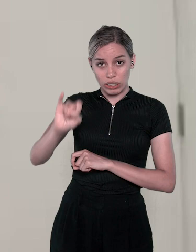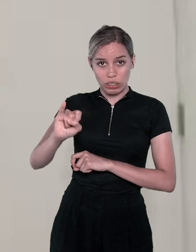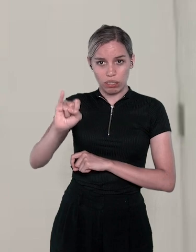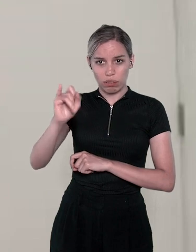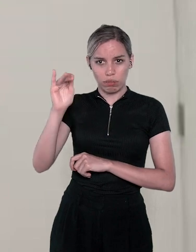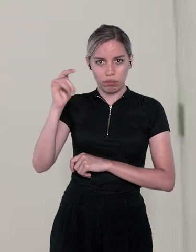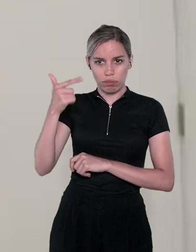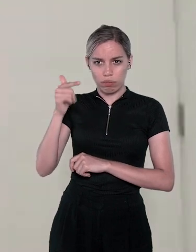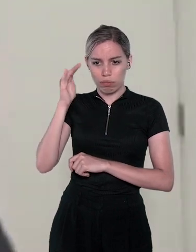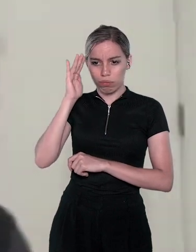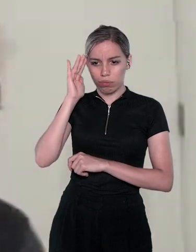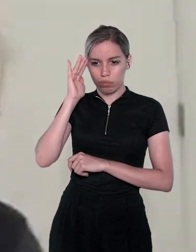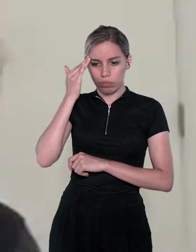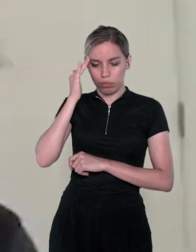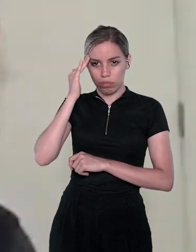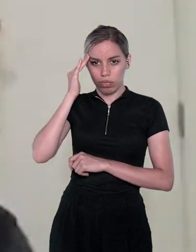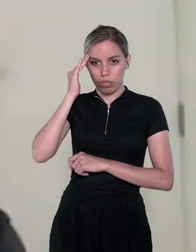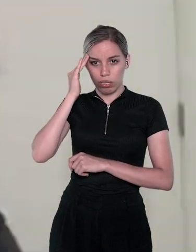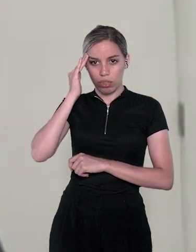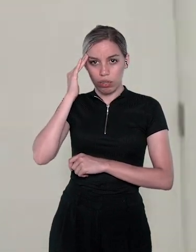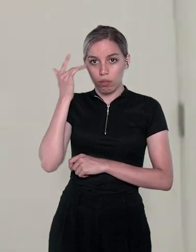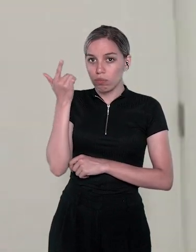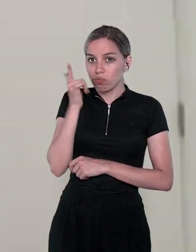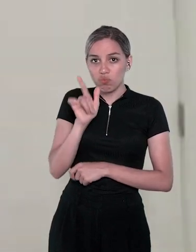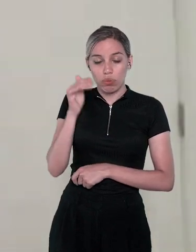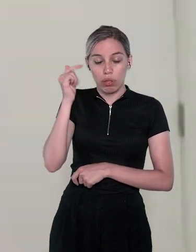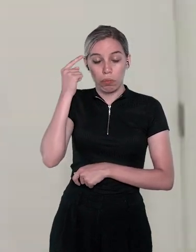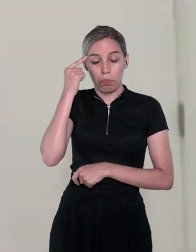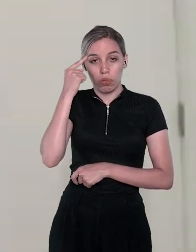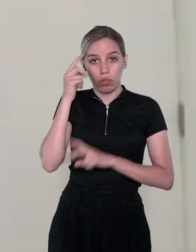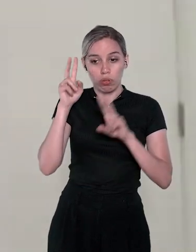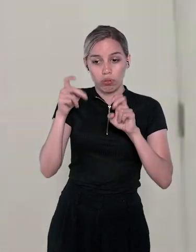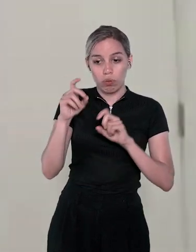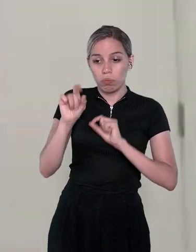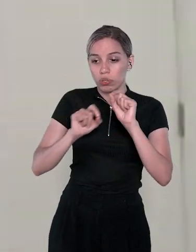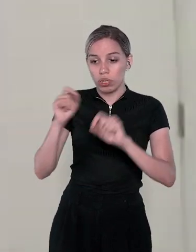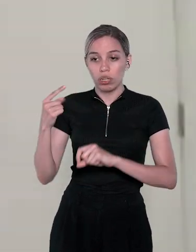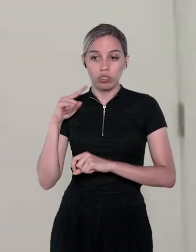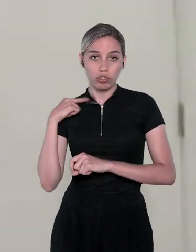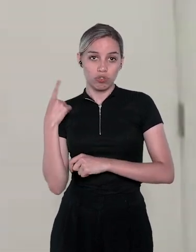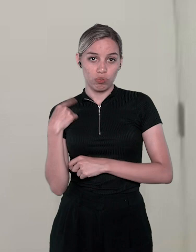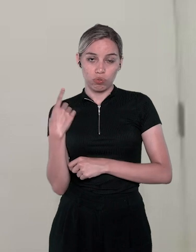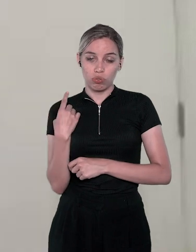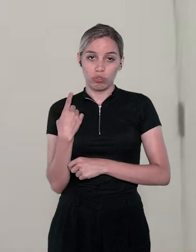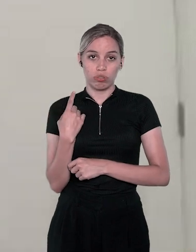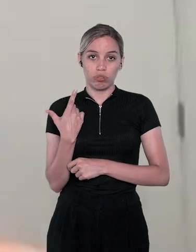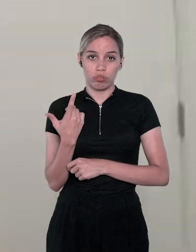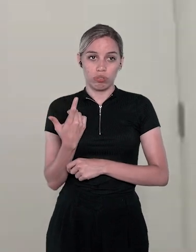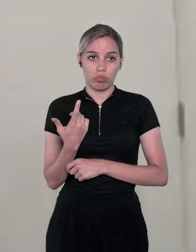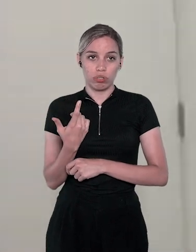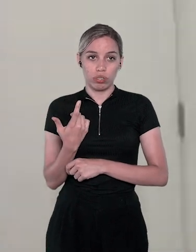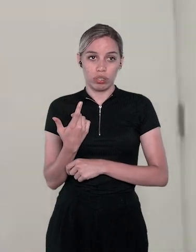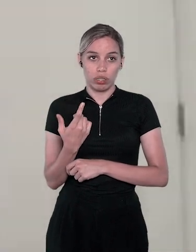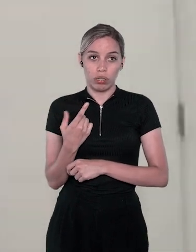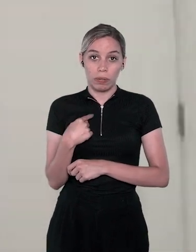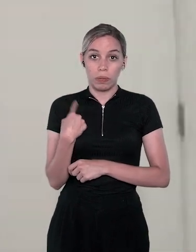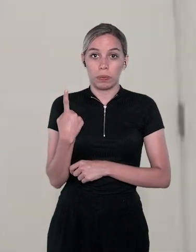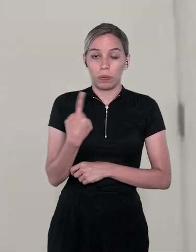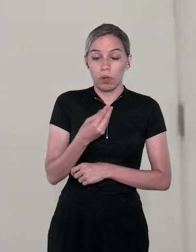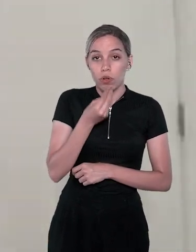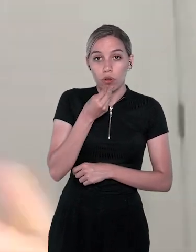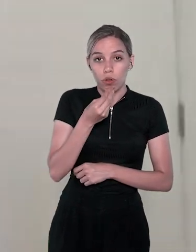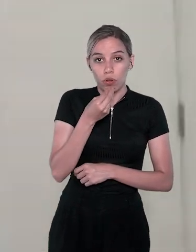você não consegue pensar nem sociologia, nem antropologia, nem direito. Então, acho que a gente podia se dar as